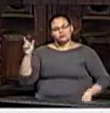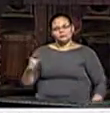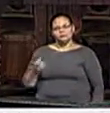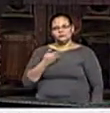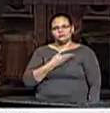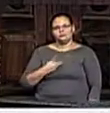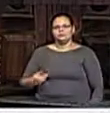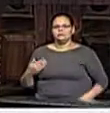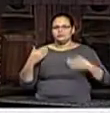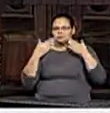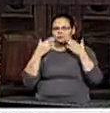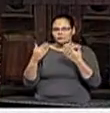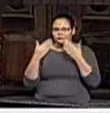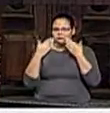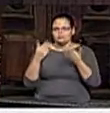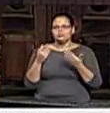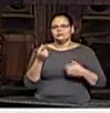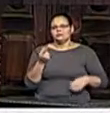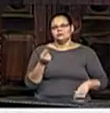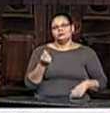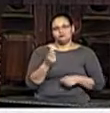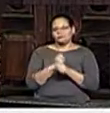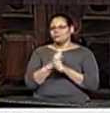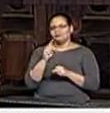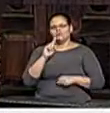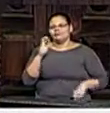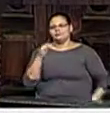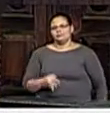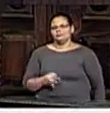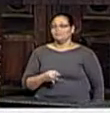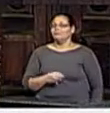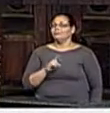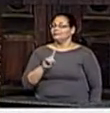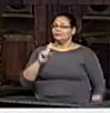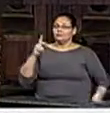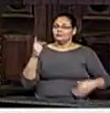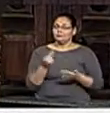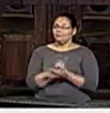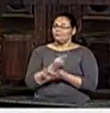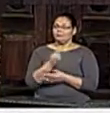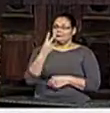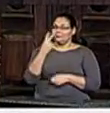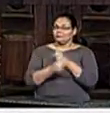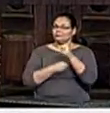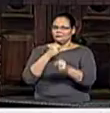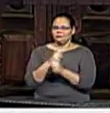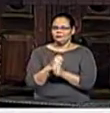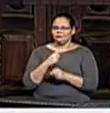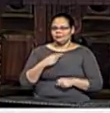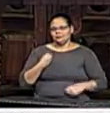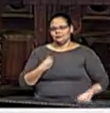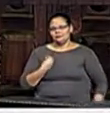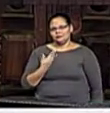governo mostrar que esse número não está certo. Mas isso não aconteceu nesses 2 anos que estamos aqui.